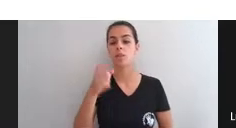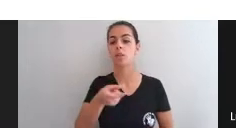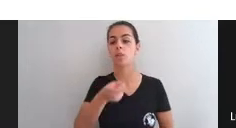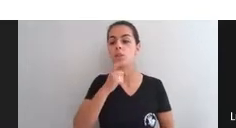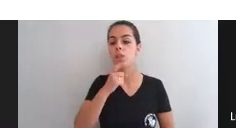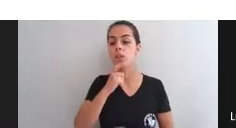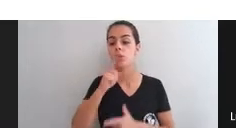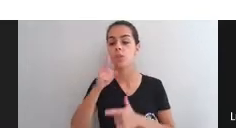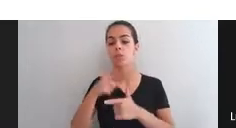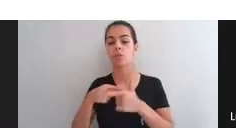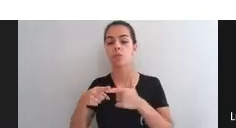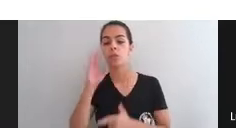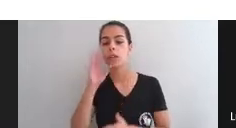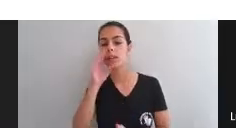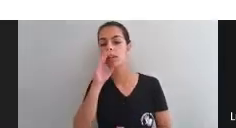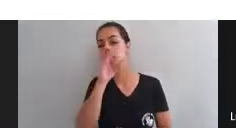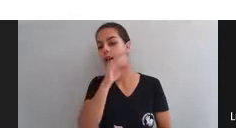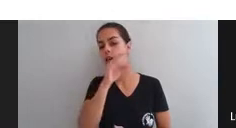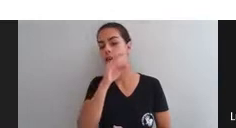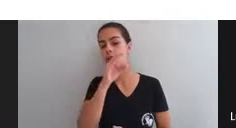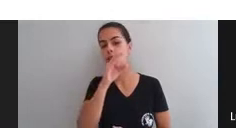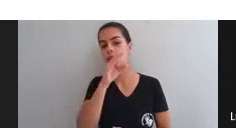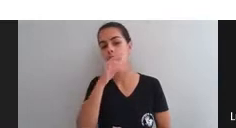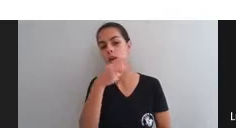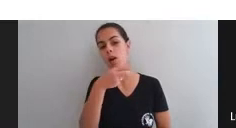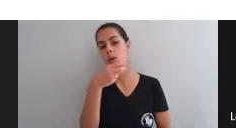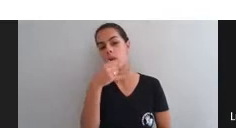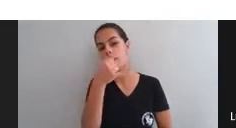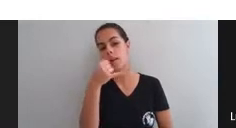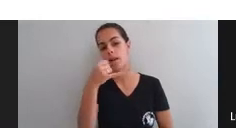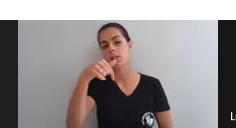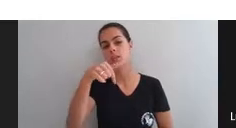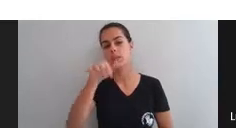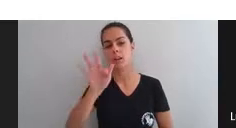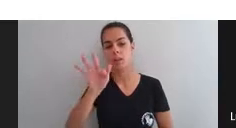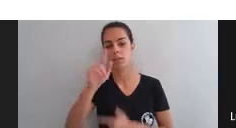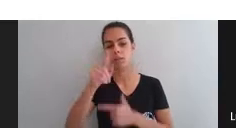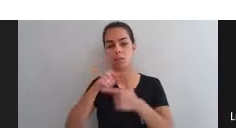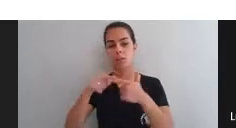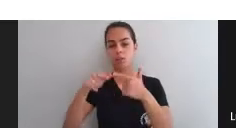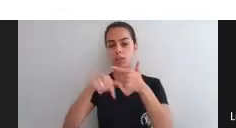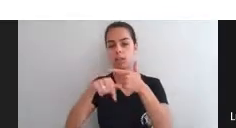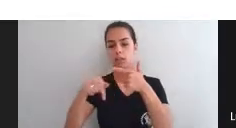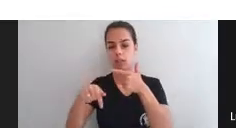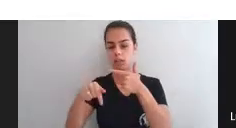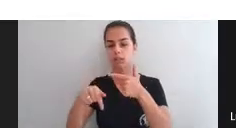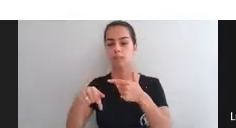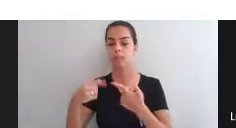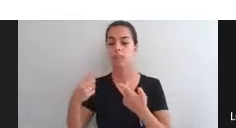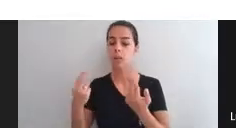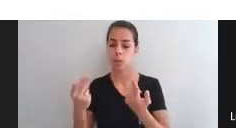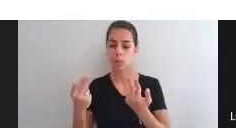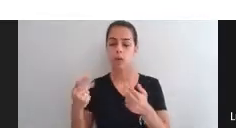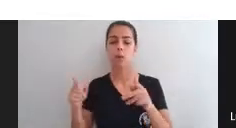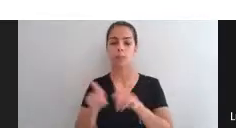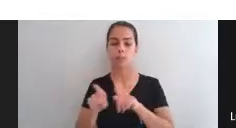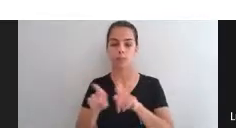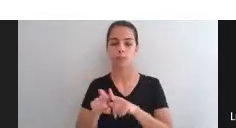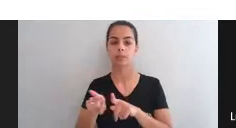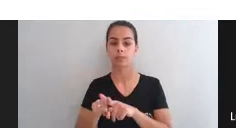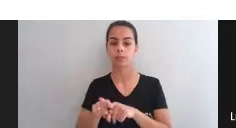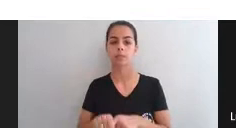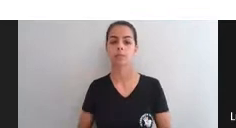quente. E essas coisas são elas são iguais também a